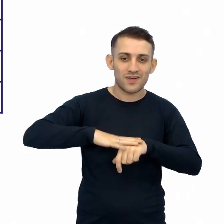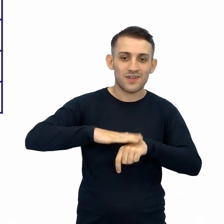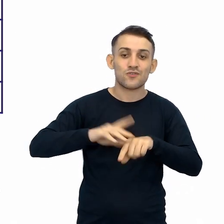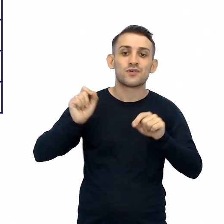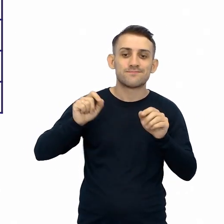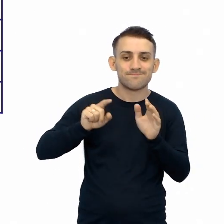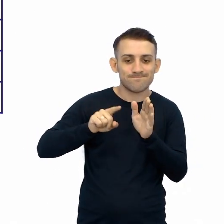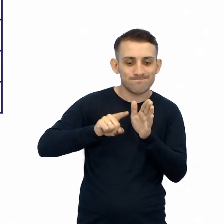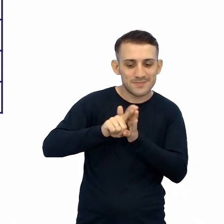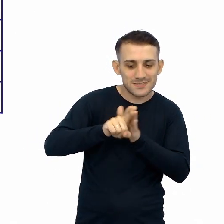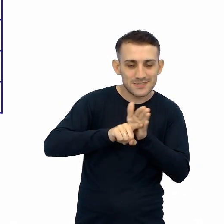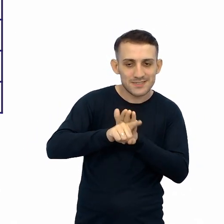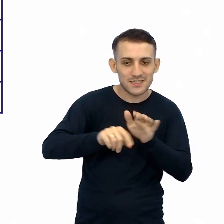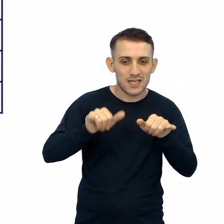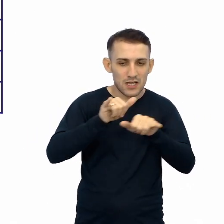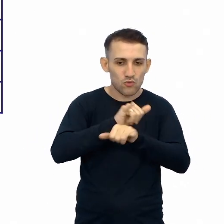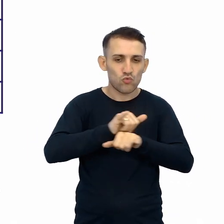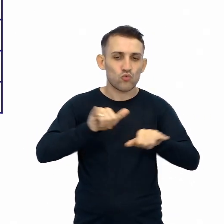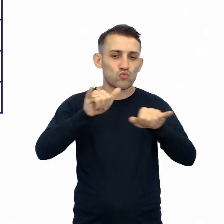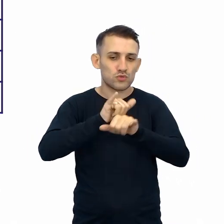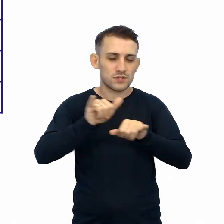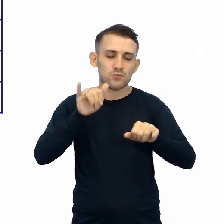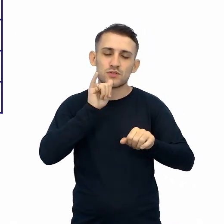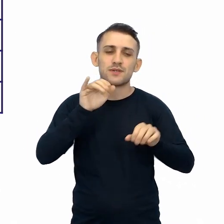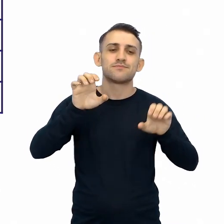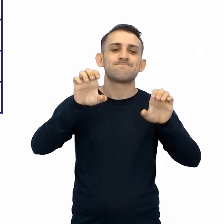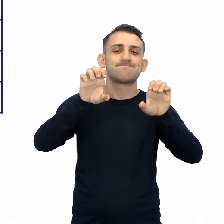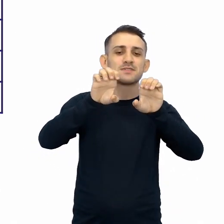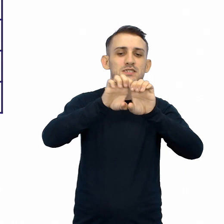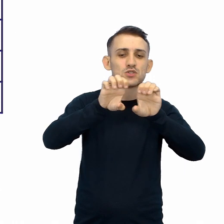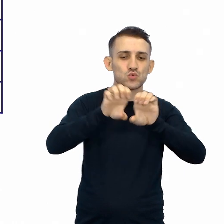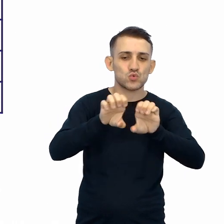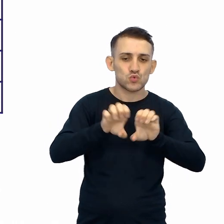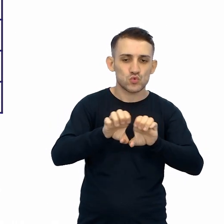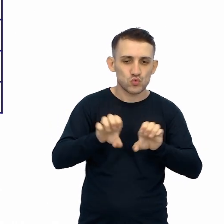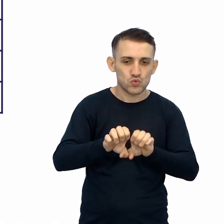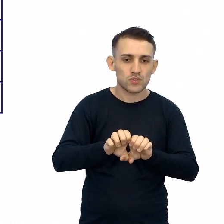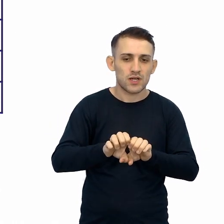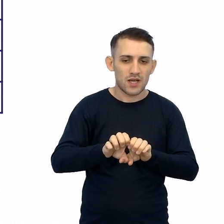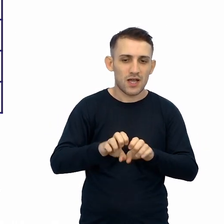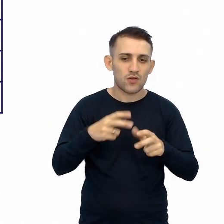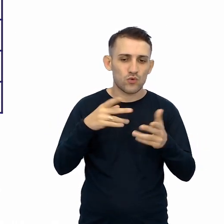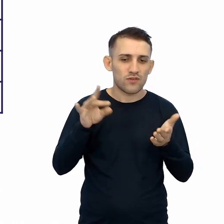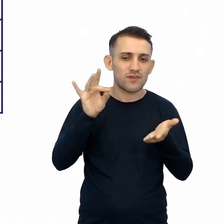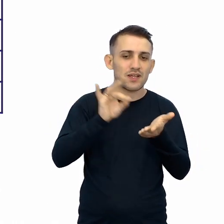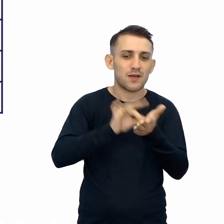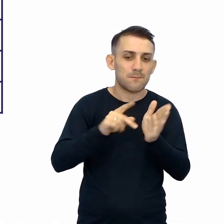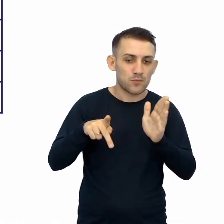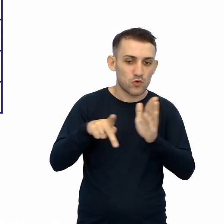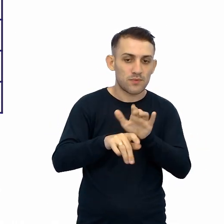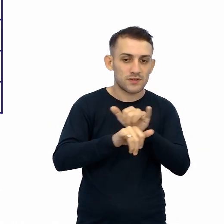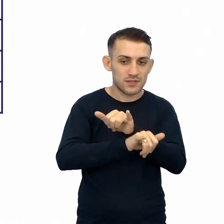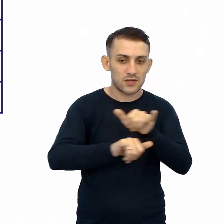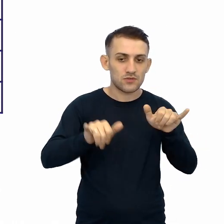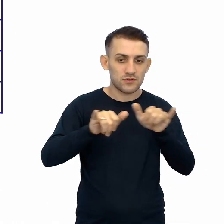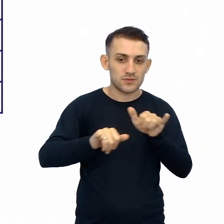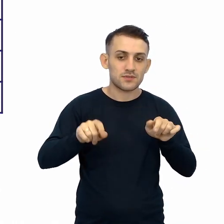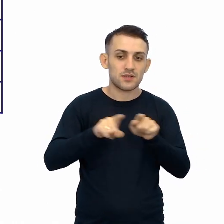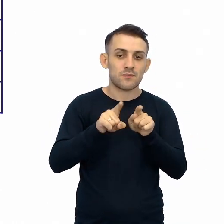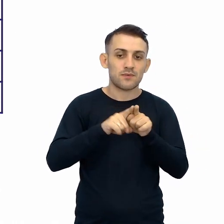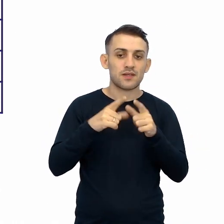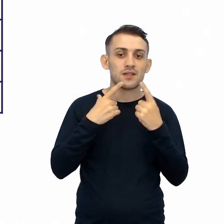as notícias em termos da estrutura, do fato noticiado, dos elementos linguísticos